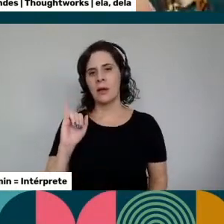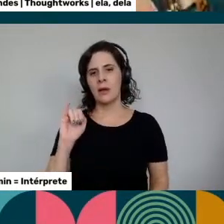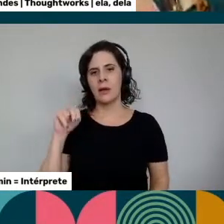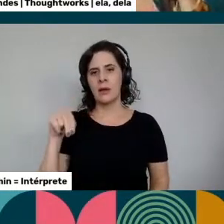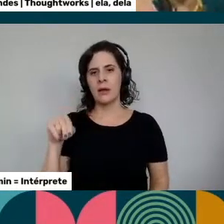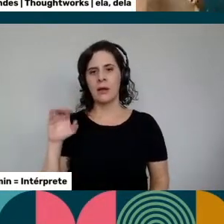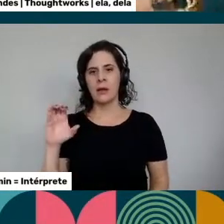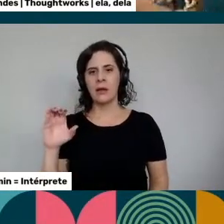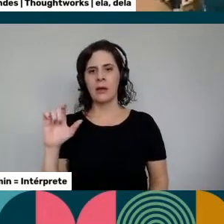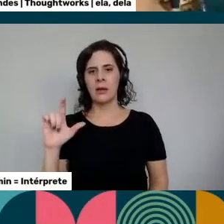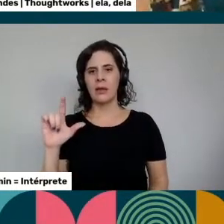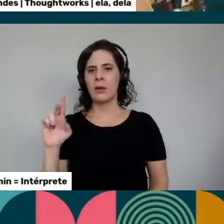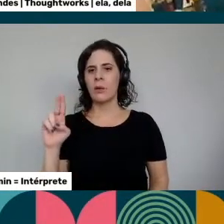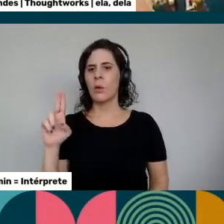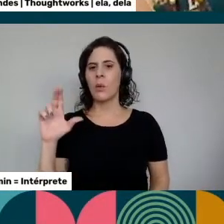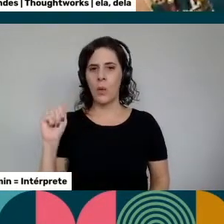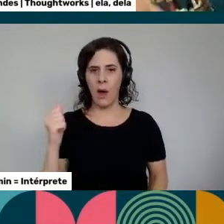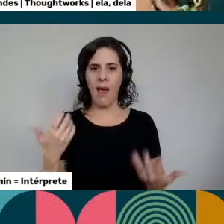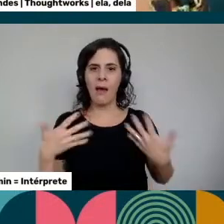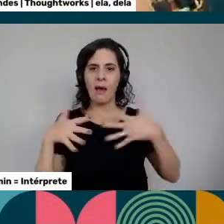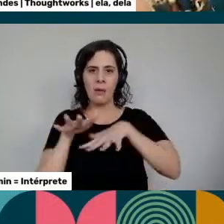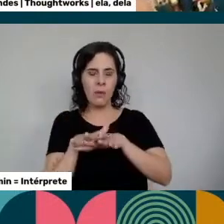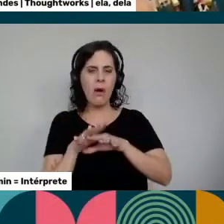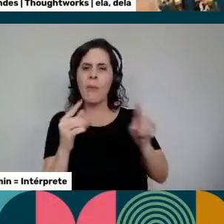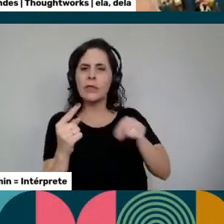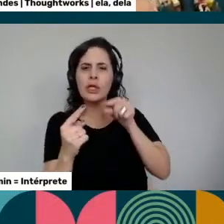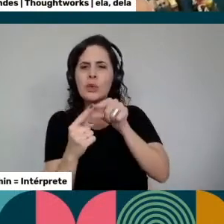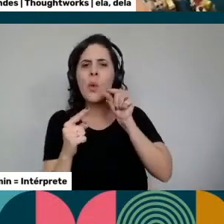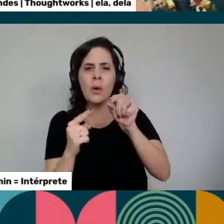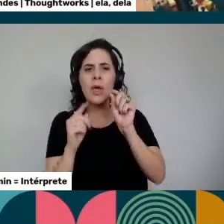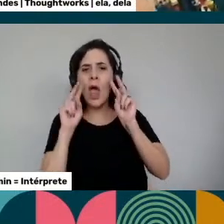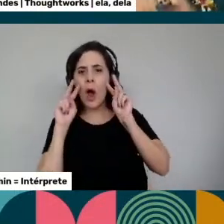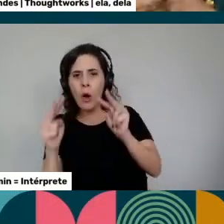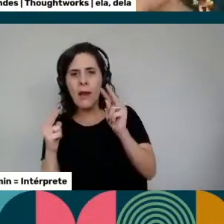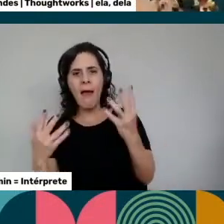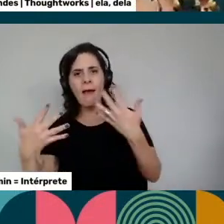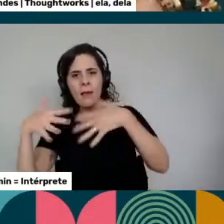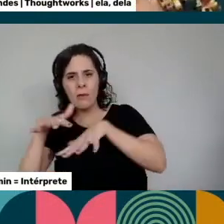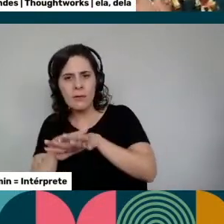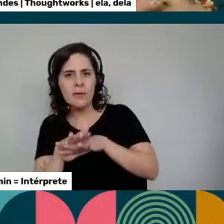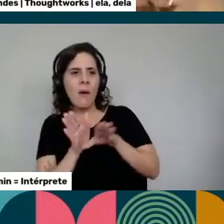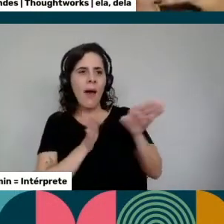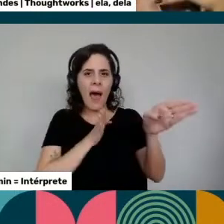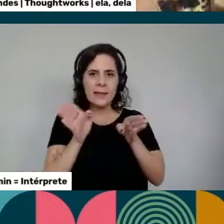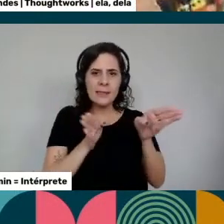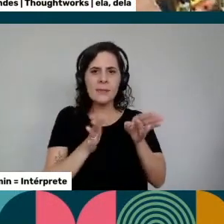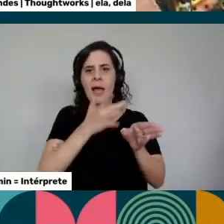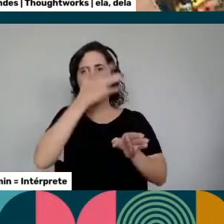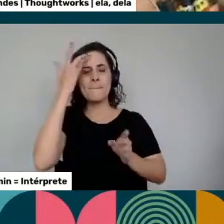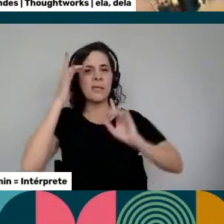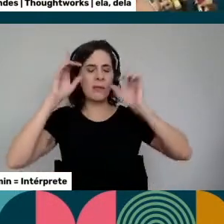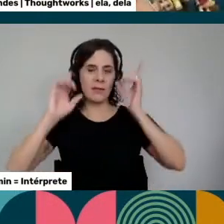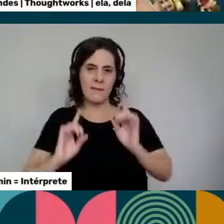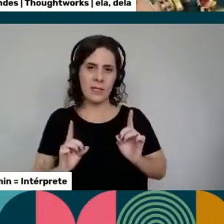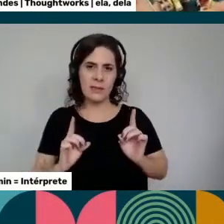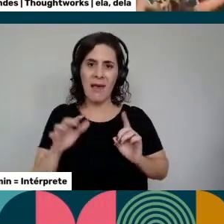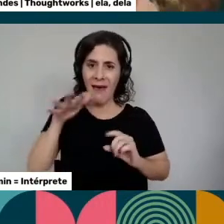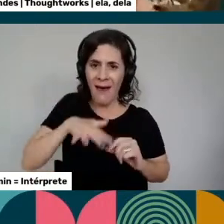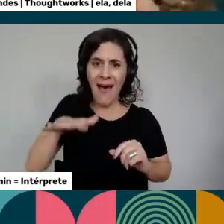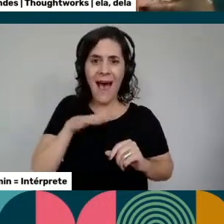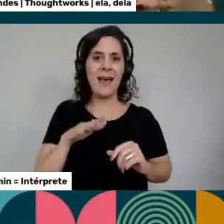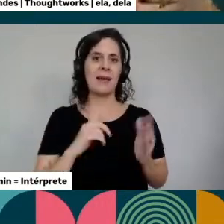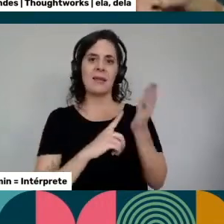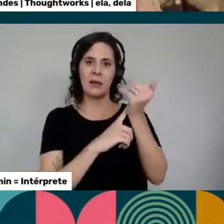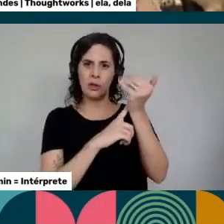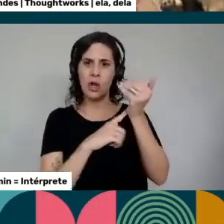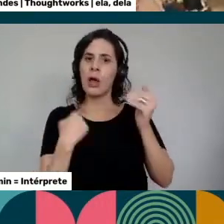jornada mesmo de olhar para a inclusão, para a acessibilidade de pessoas com deficiência na tecnologia. A gente passou por uma série de processos